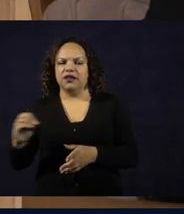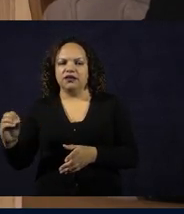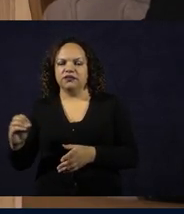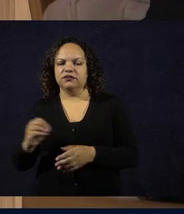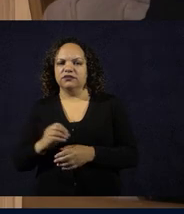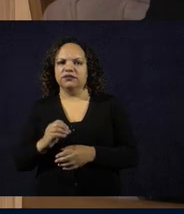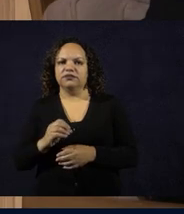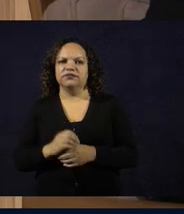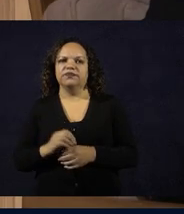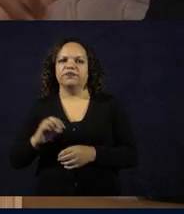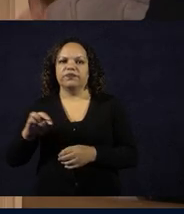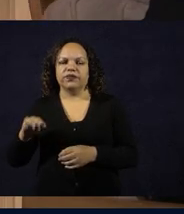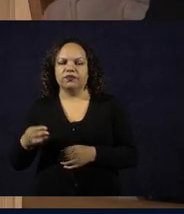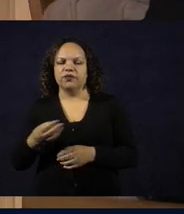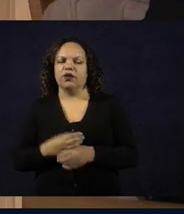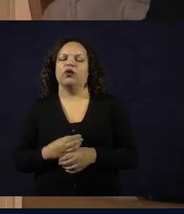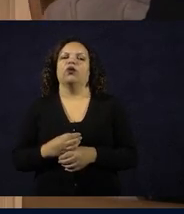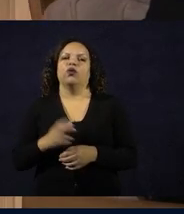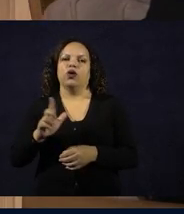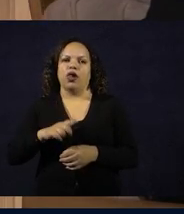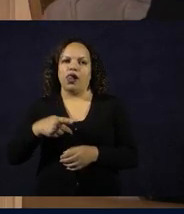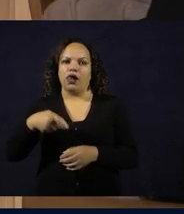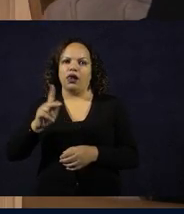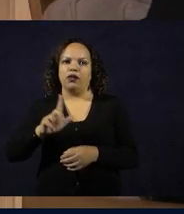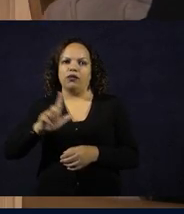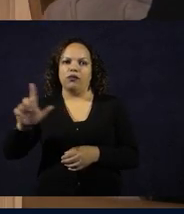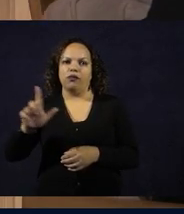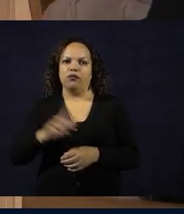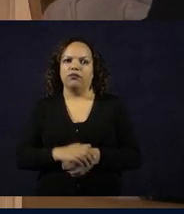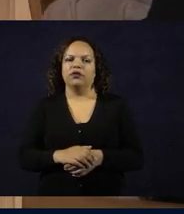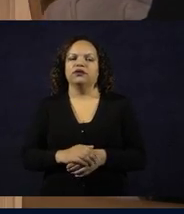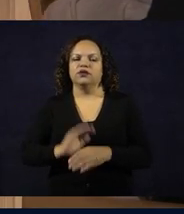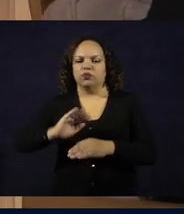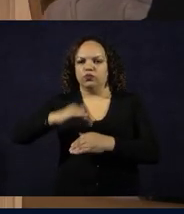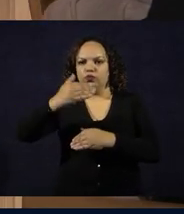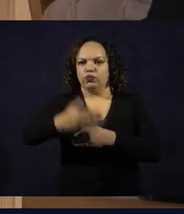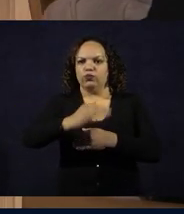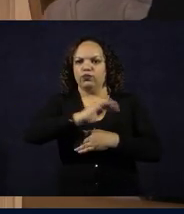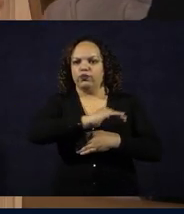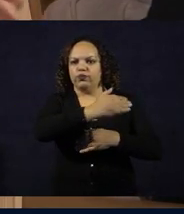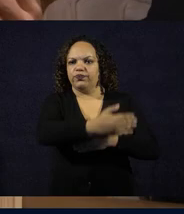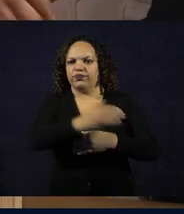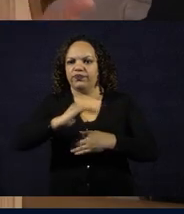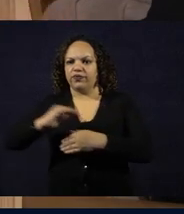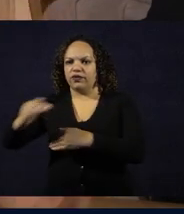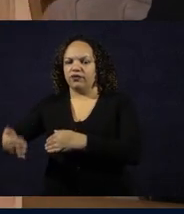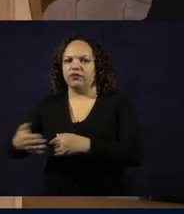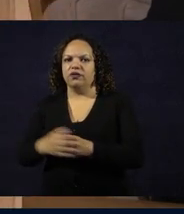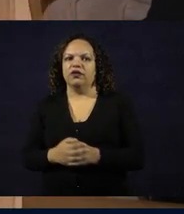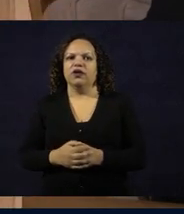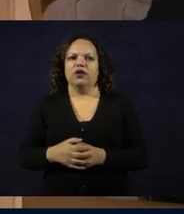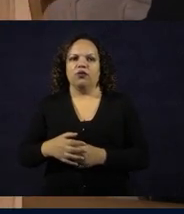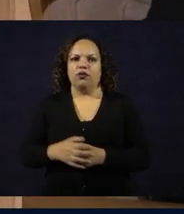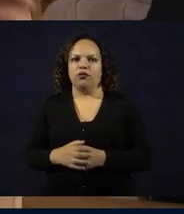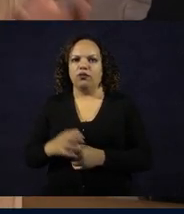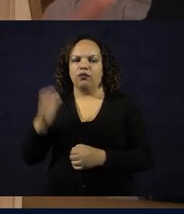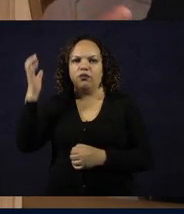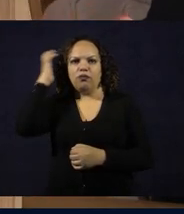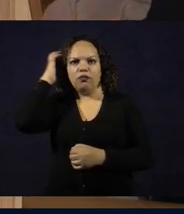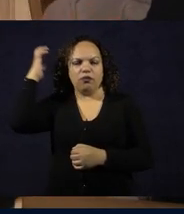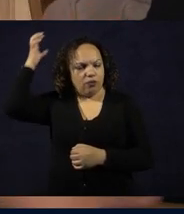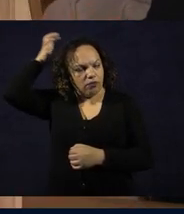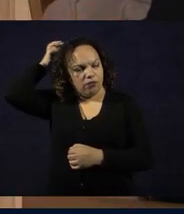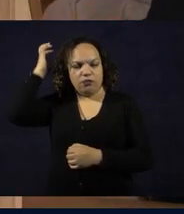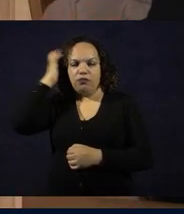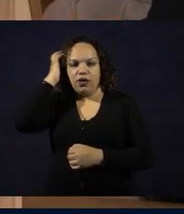de asfalto sim levar é para outras fronteiras agrícolas do Brasil como é o Maranhão como